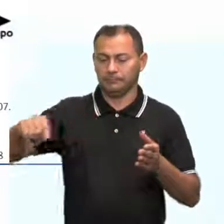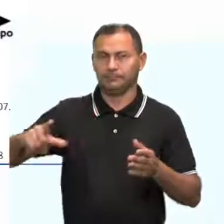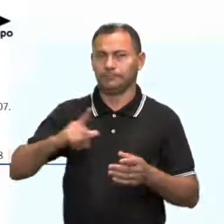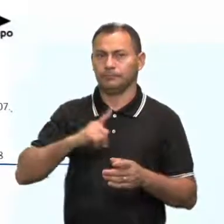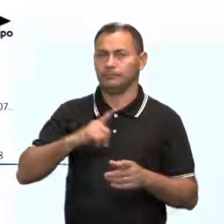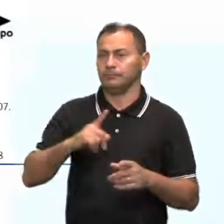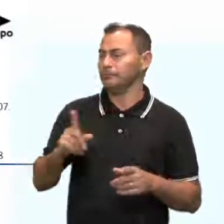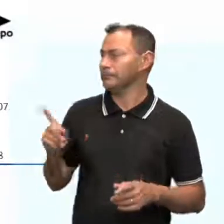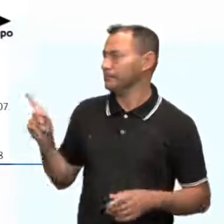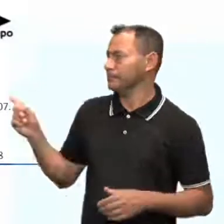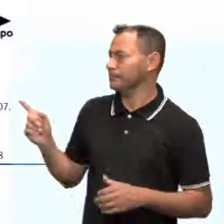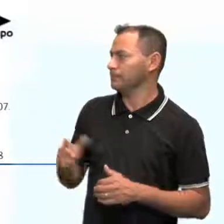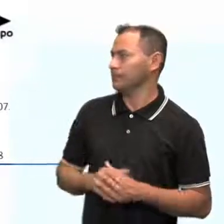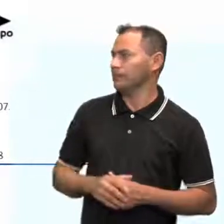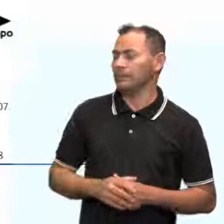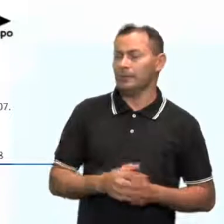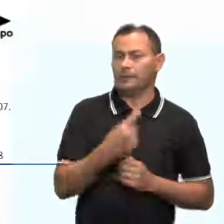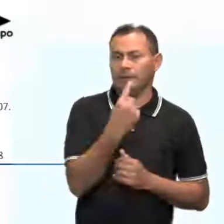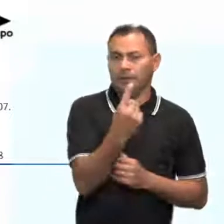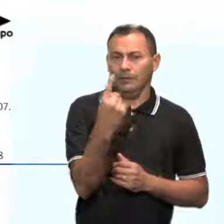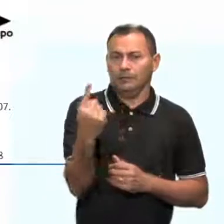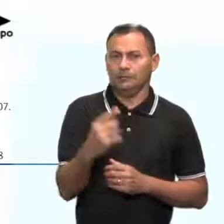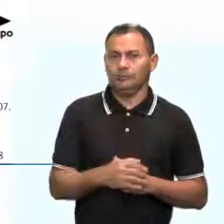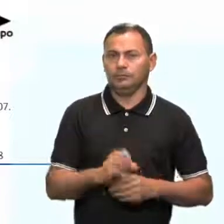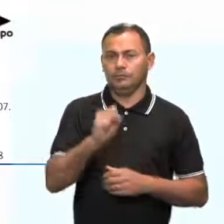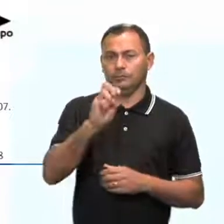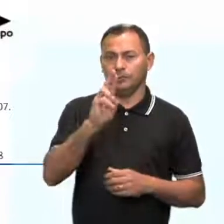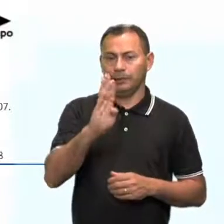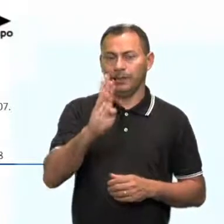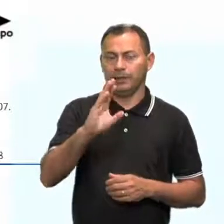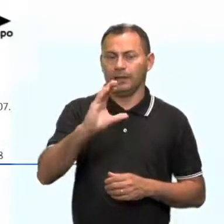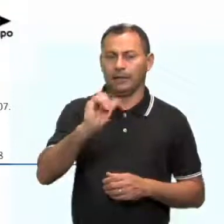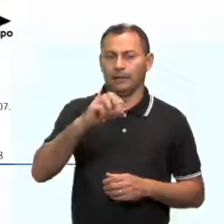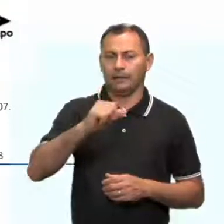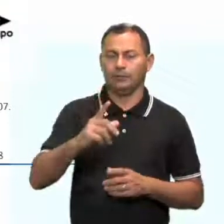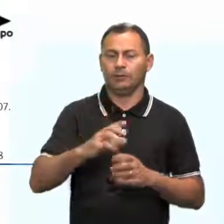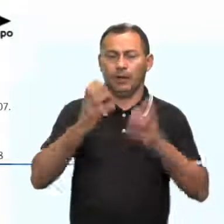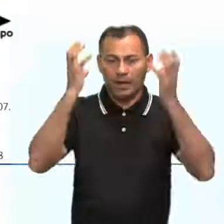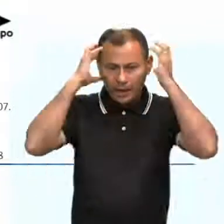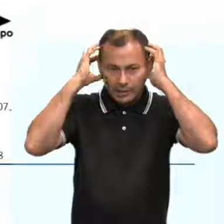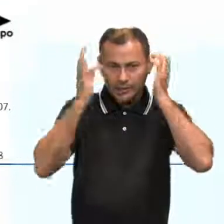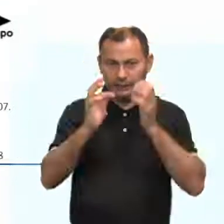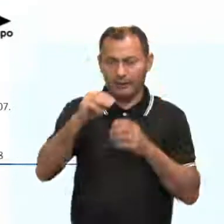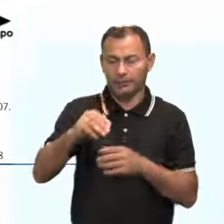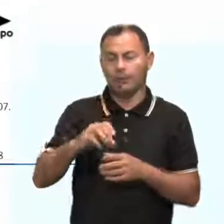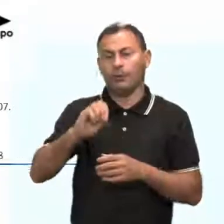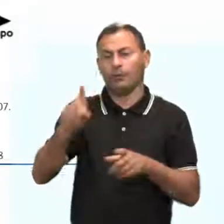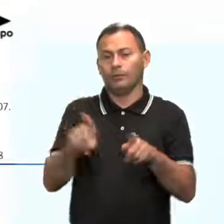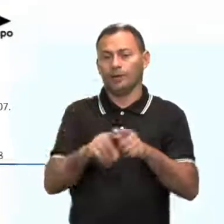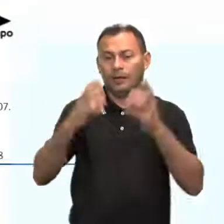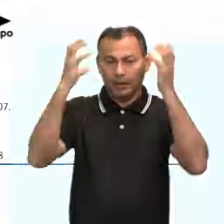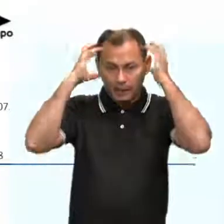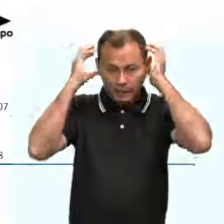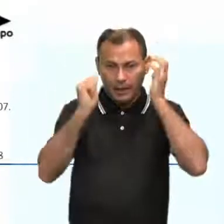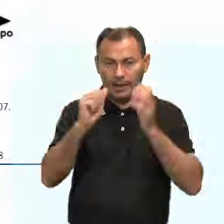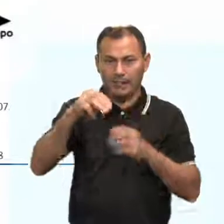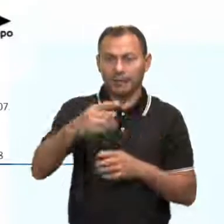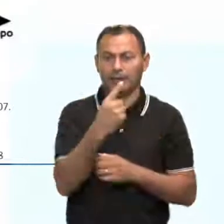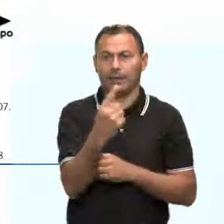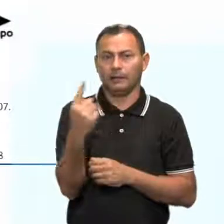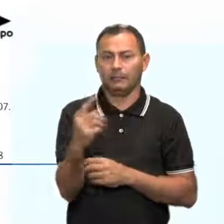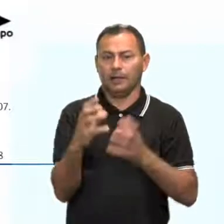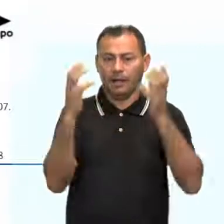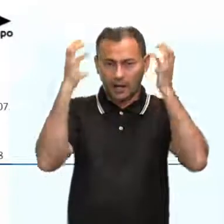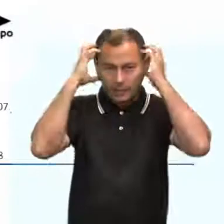ter que cada subcanal, seja a rádio FM dele ou seja a rádio AM, cada uma